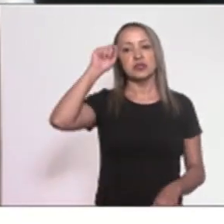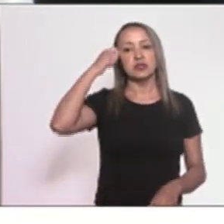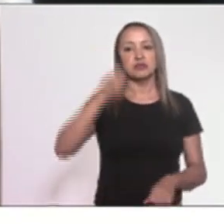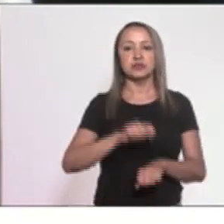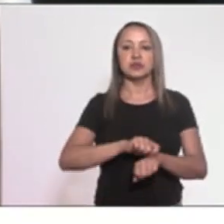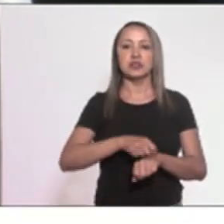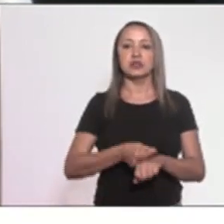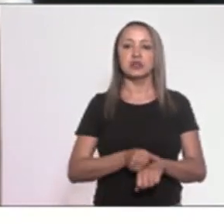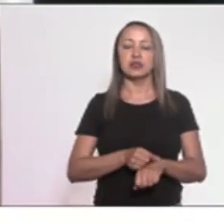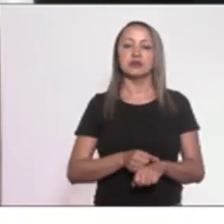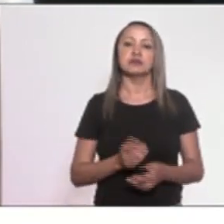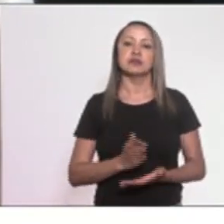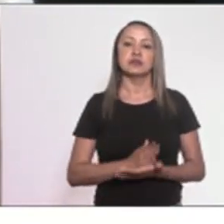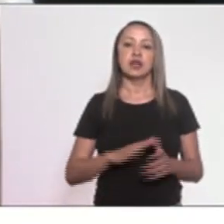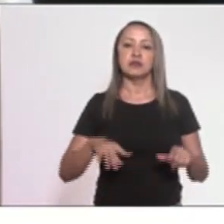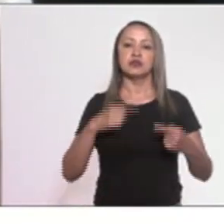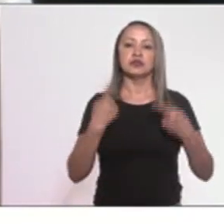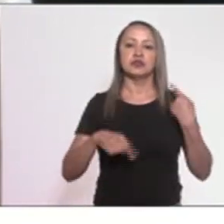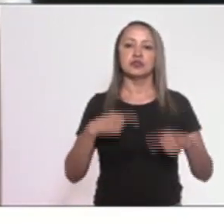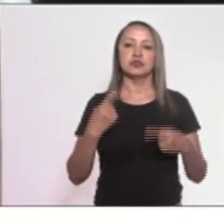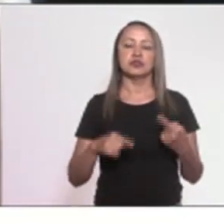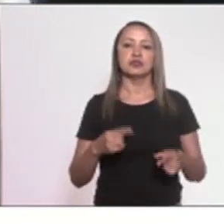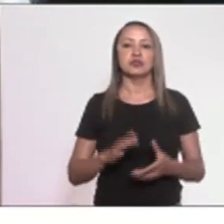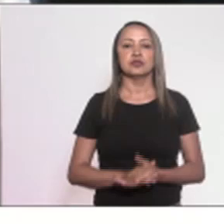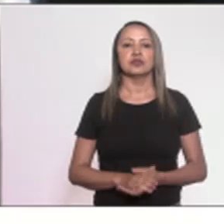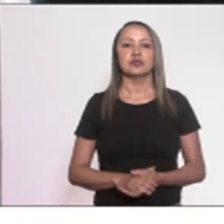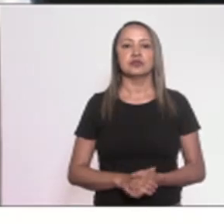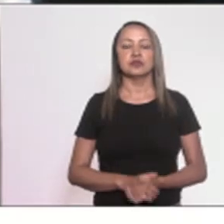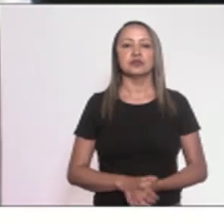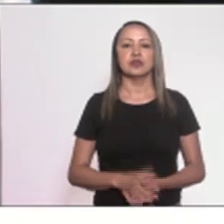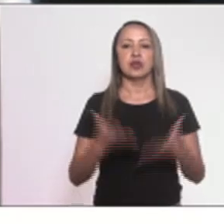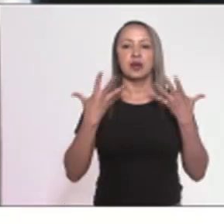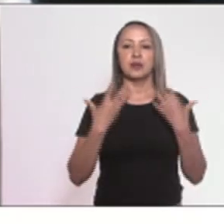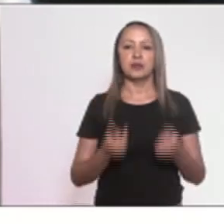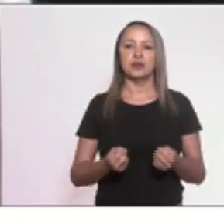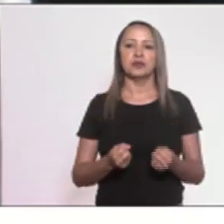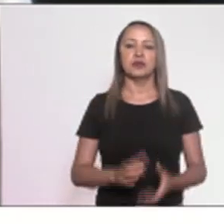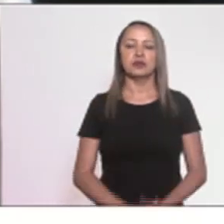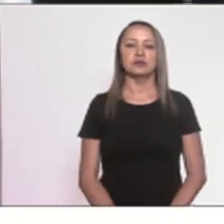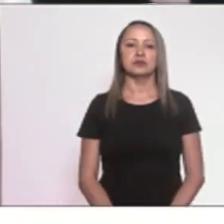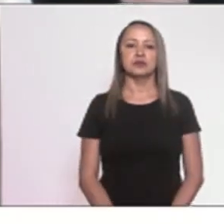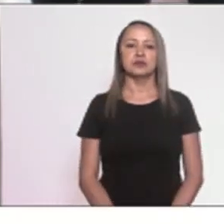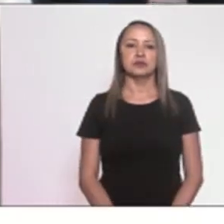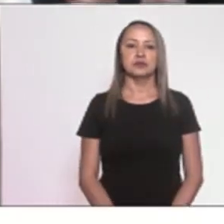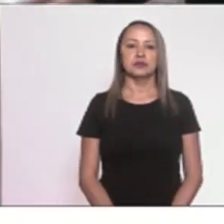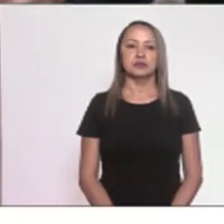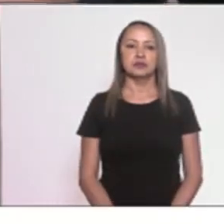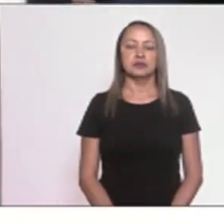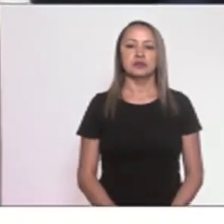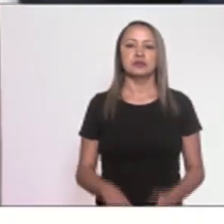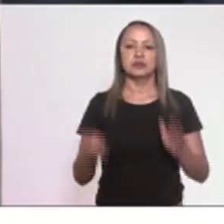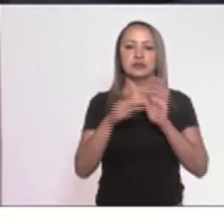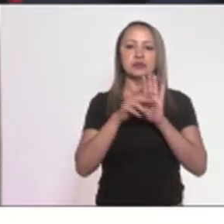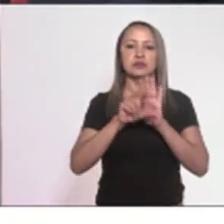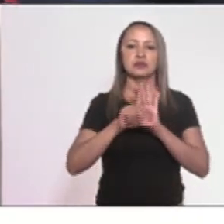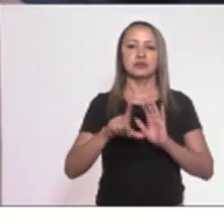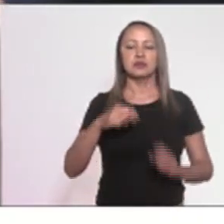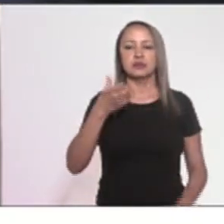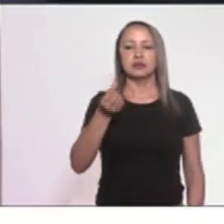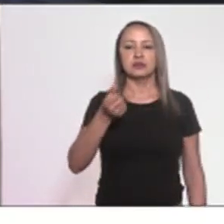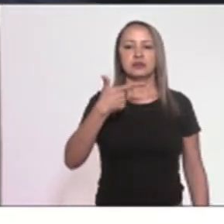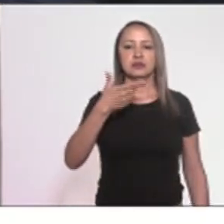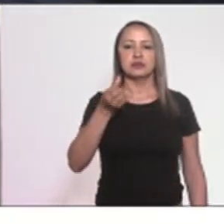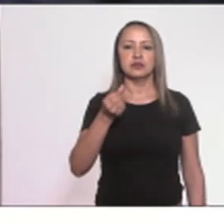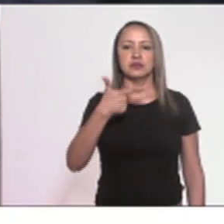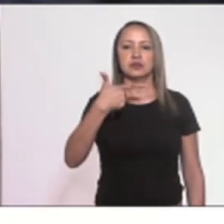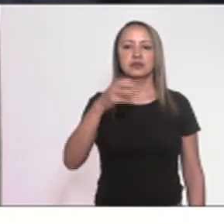discutir, encerrada a discussão. Em votação, os senhores que aprovam, eles como estão aprovados, vai ao autógrafo. Projeto de lei 626-2019,